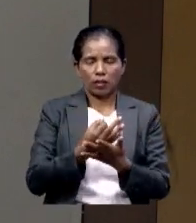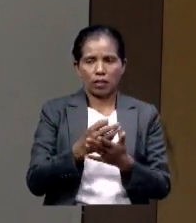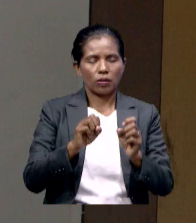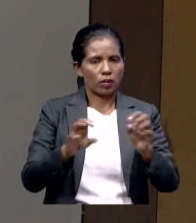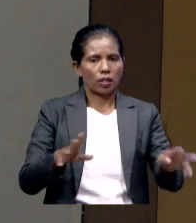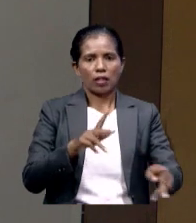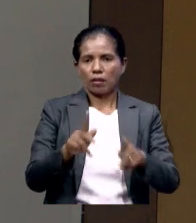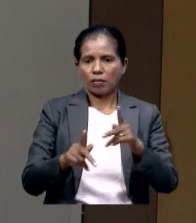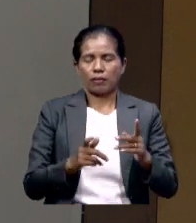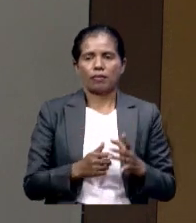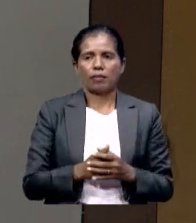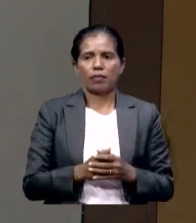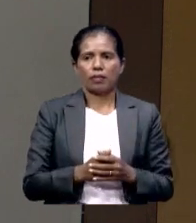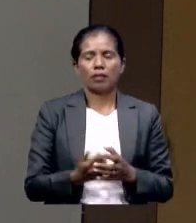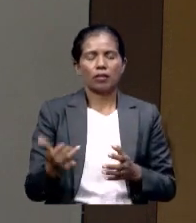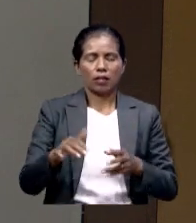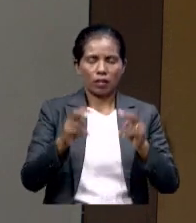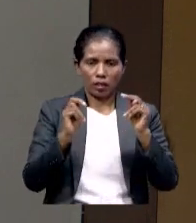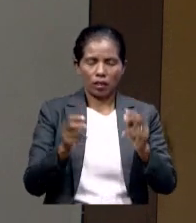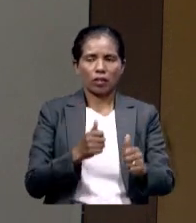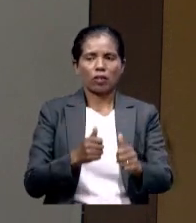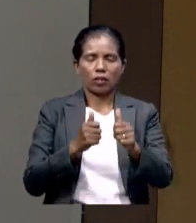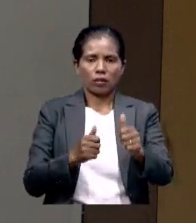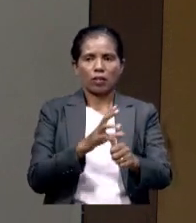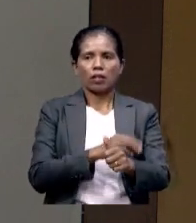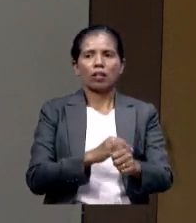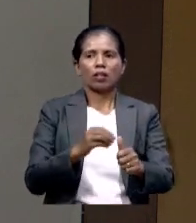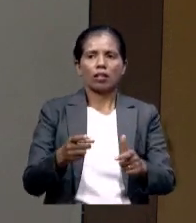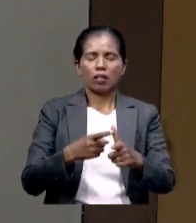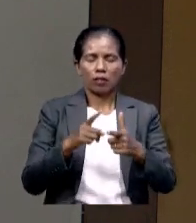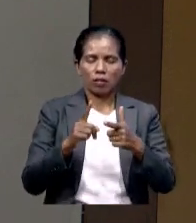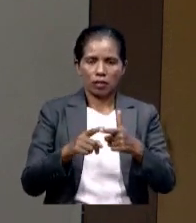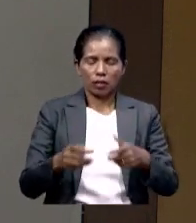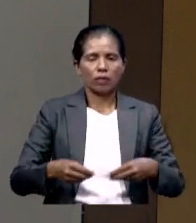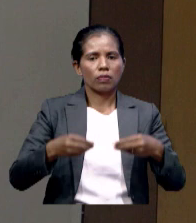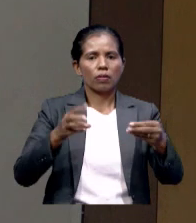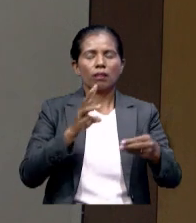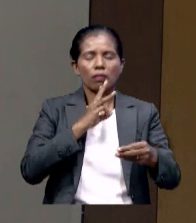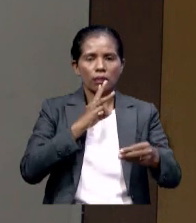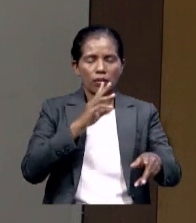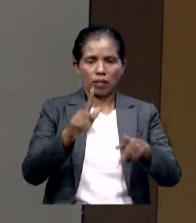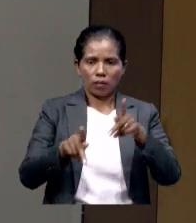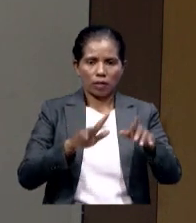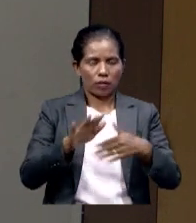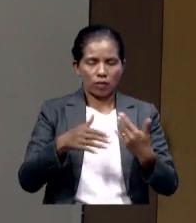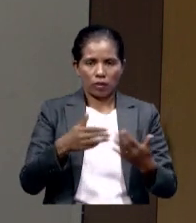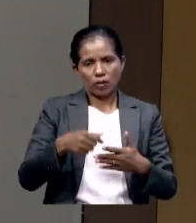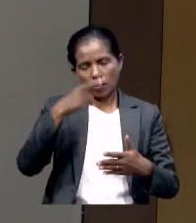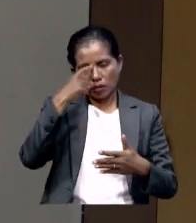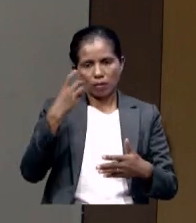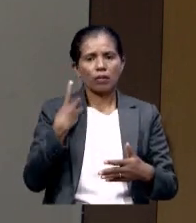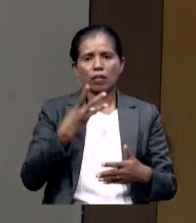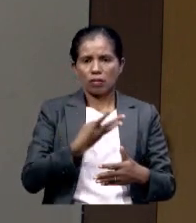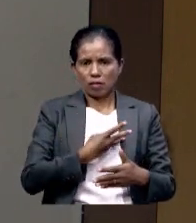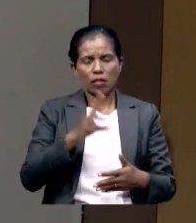povo. O sira tem ser cumpri sir nia obrigação para depois a tubele fornece beba e tem povo. Também tá rona de